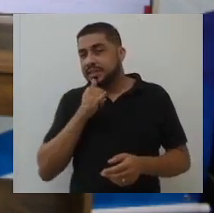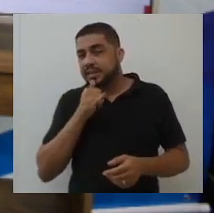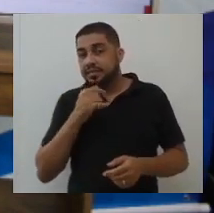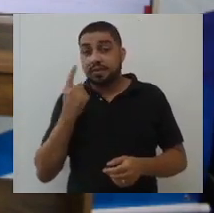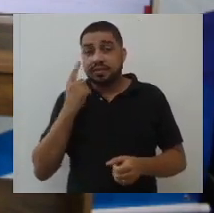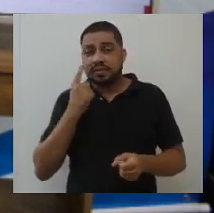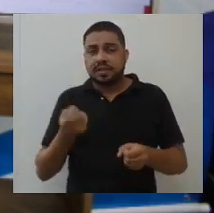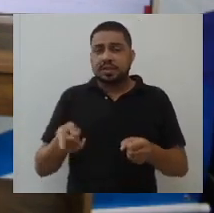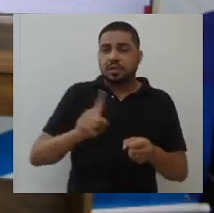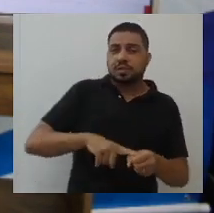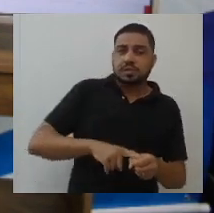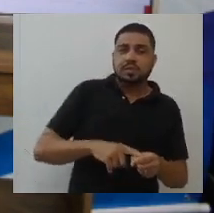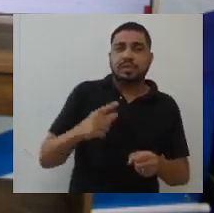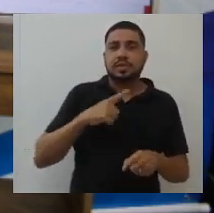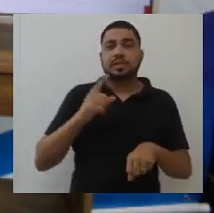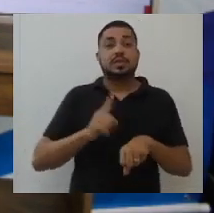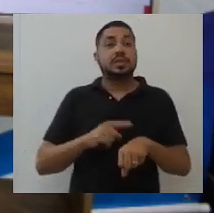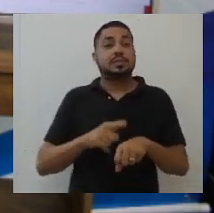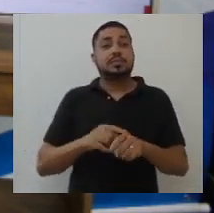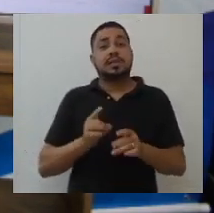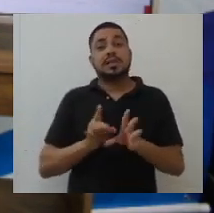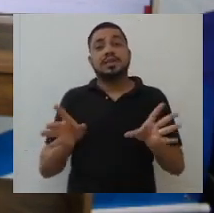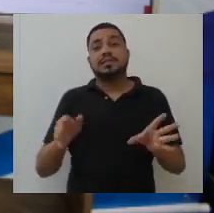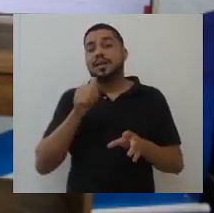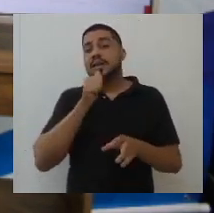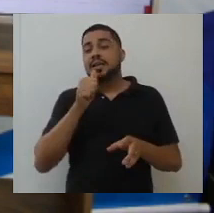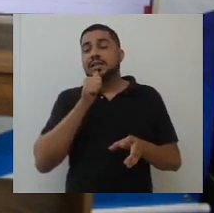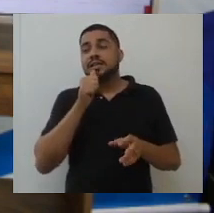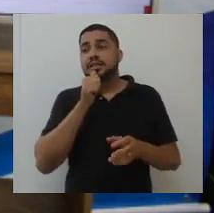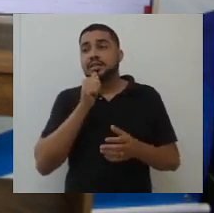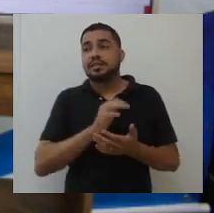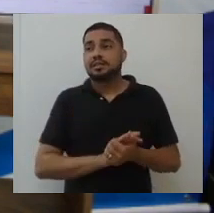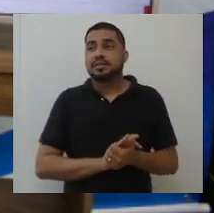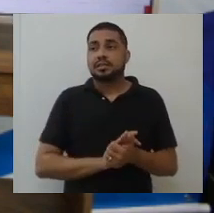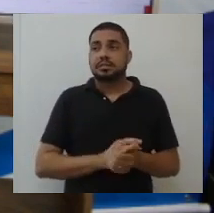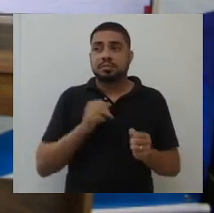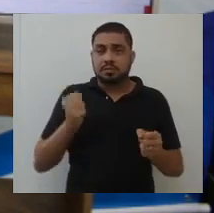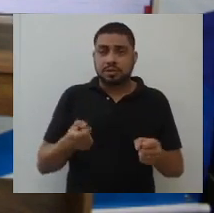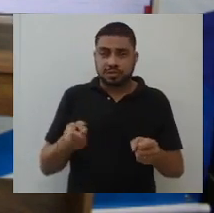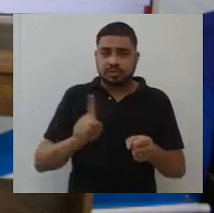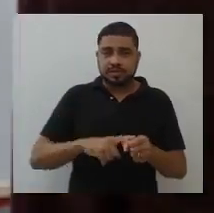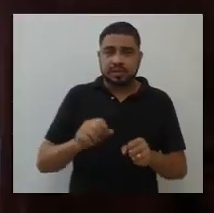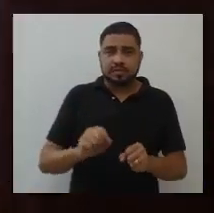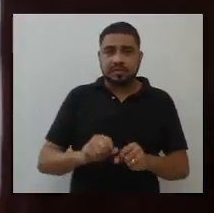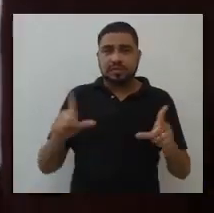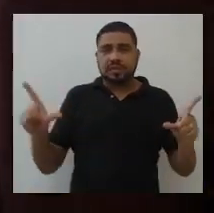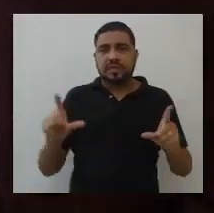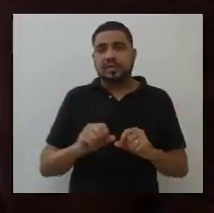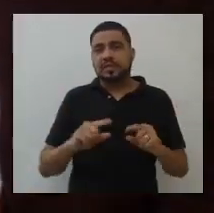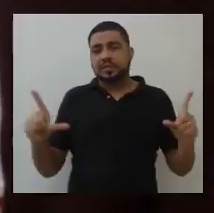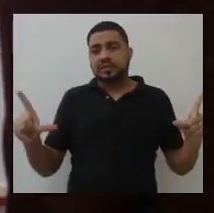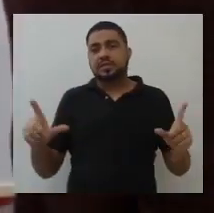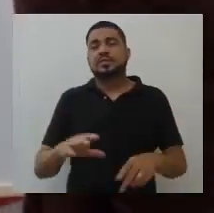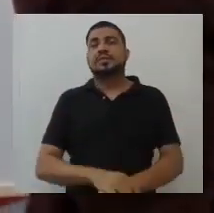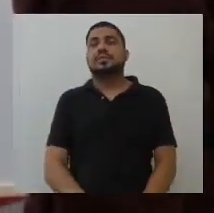se a gente tem, já que a gente está com tempo livre ainda. Vamos, Bento, dá para voltar aqui para os slides, por favor?